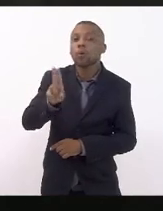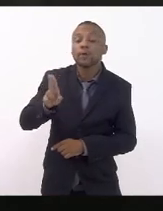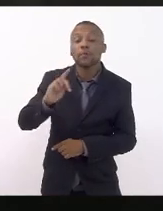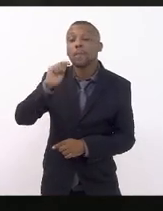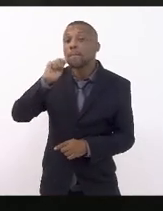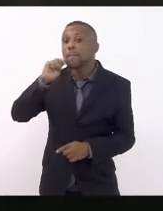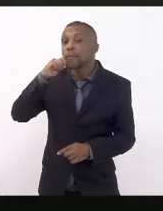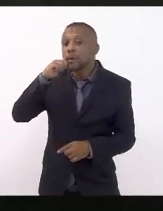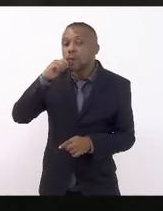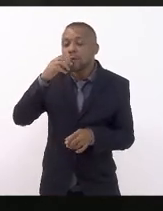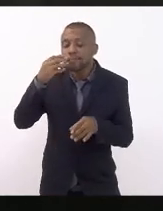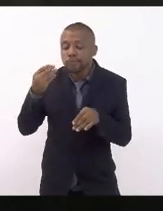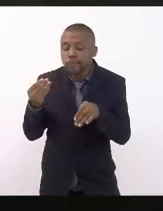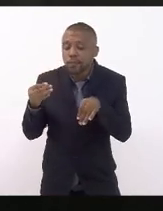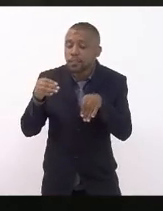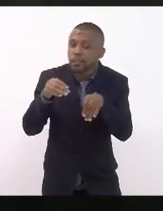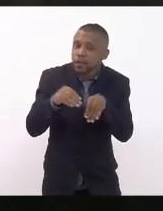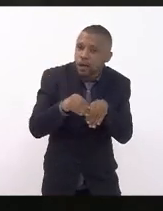miolo de pão.